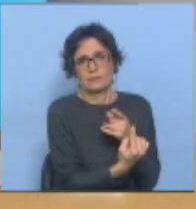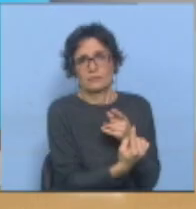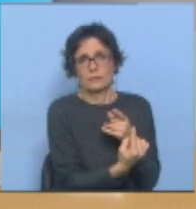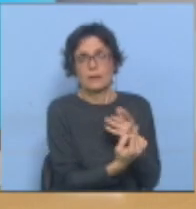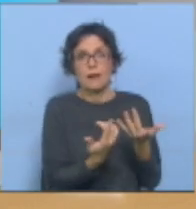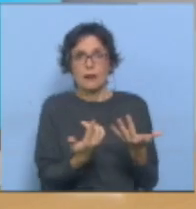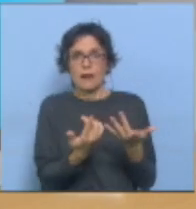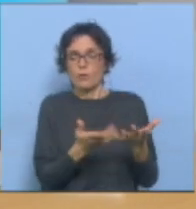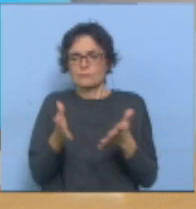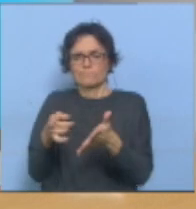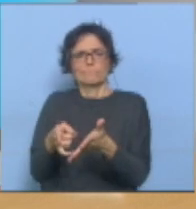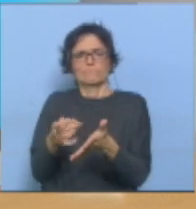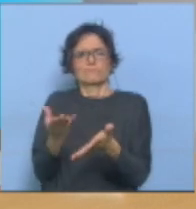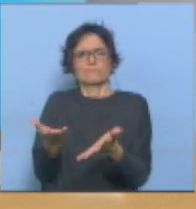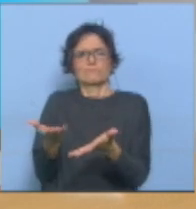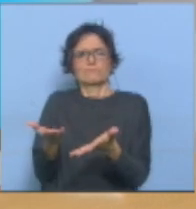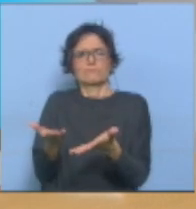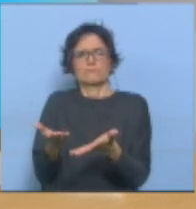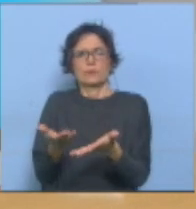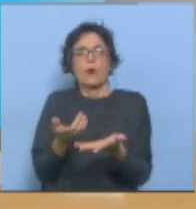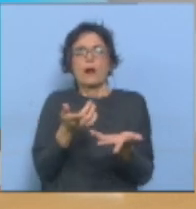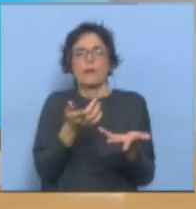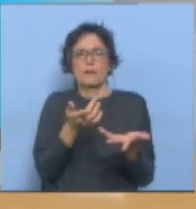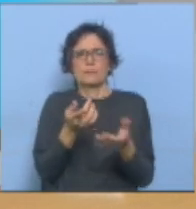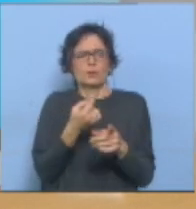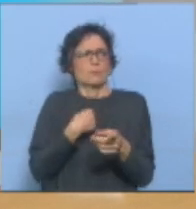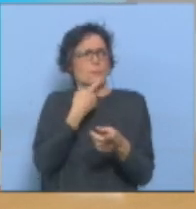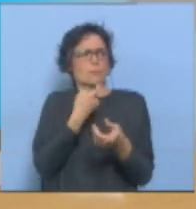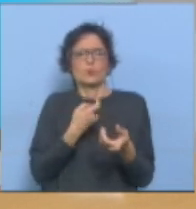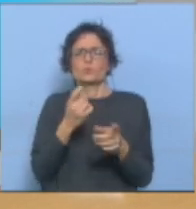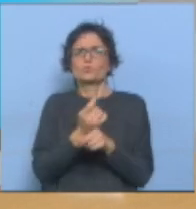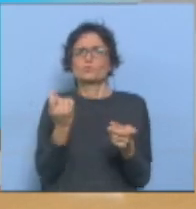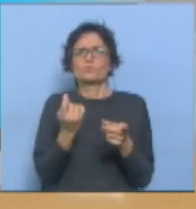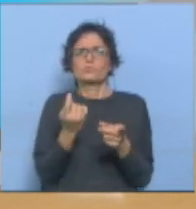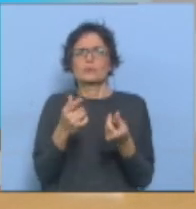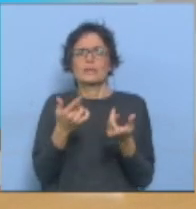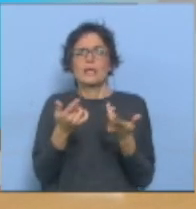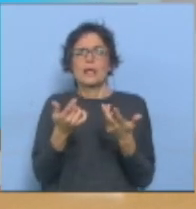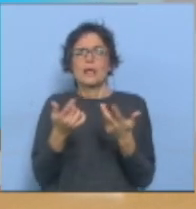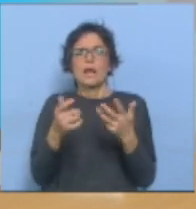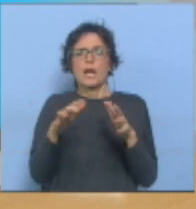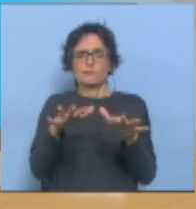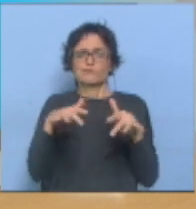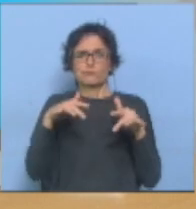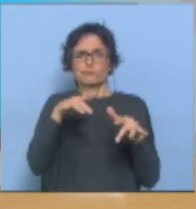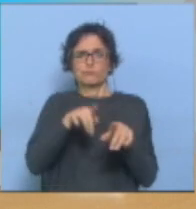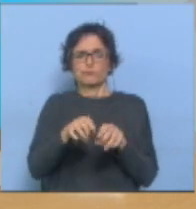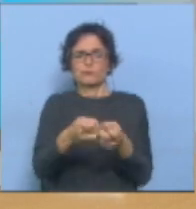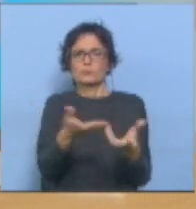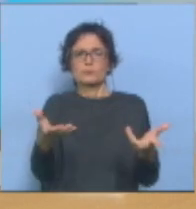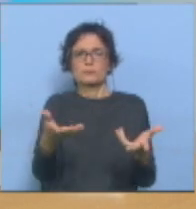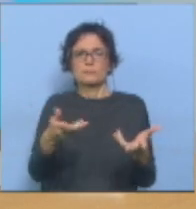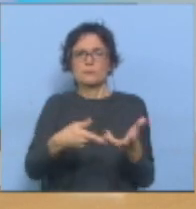havendo este sobressalto social, porque é que os 220 deputados querem agora legislar? Há uma